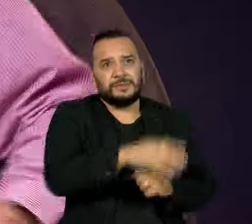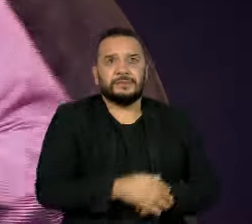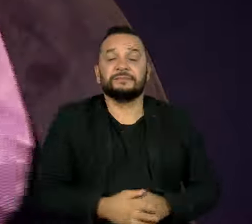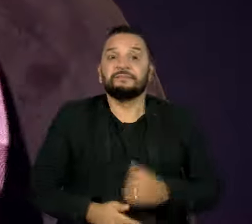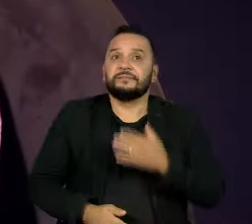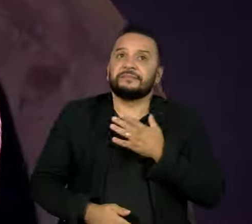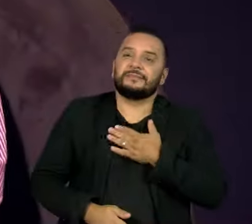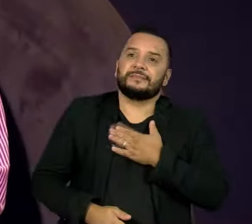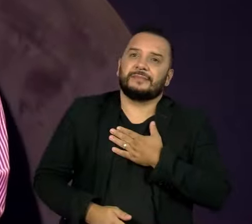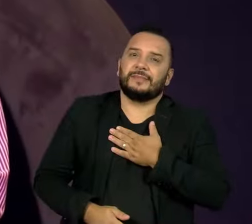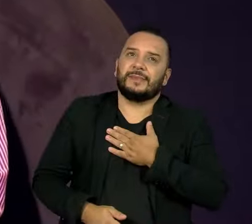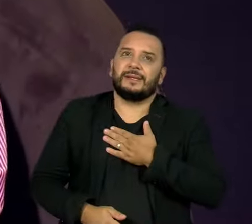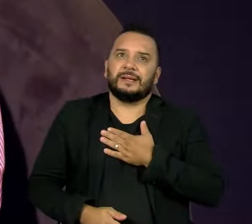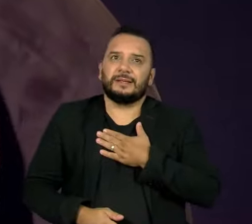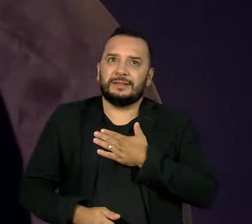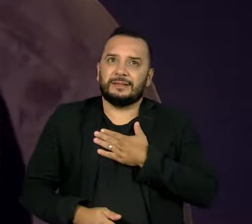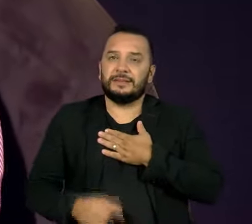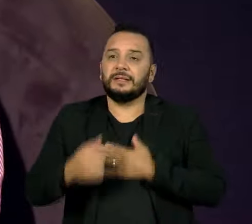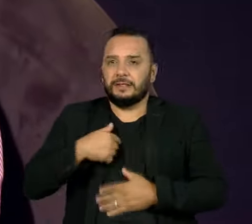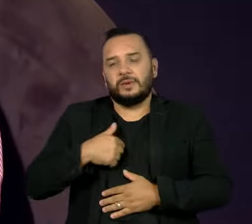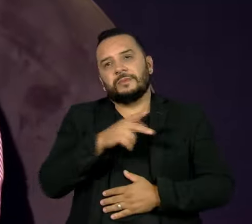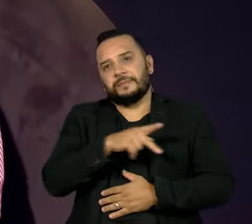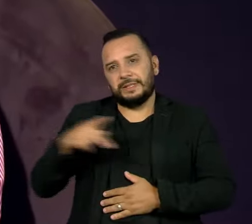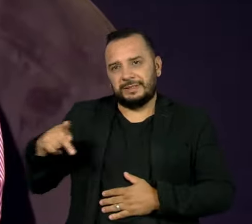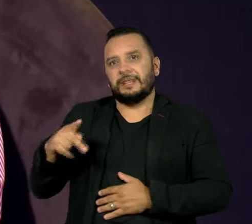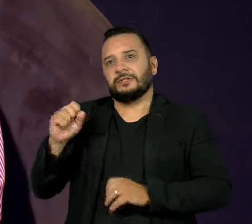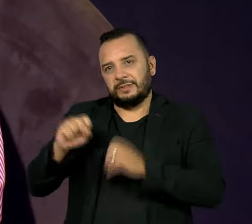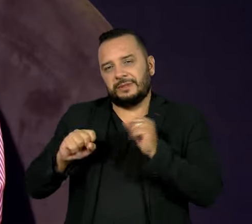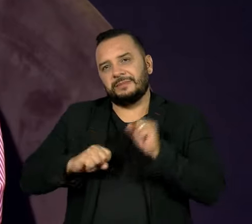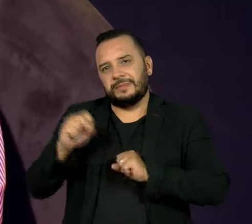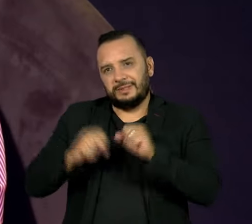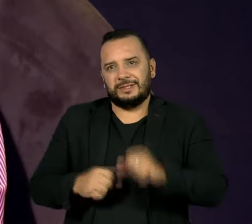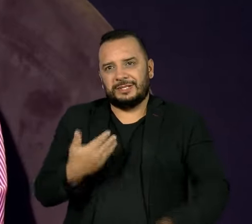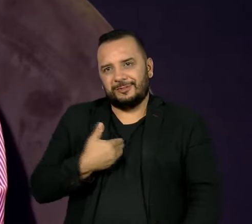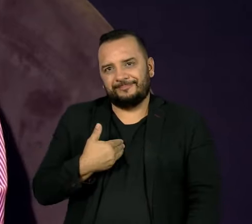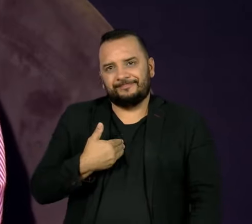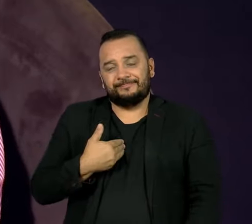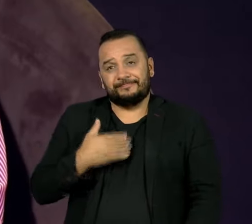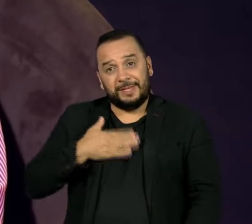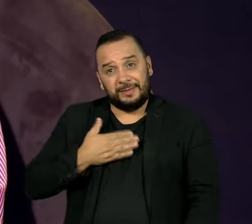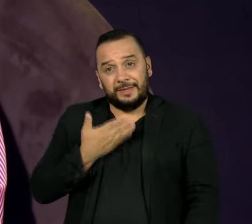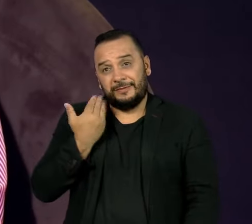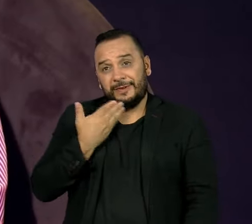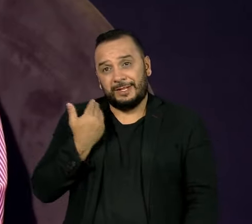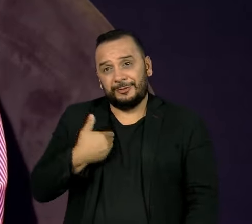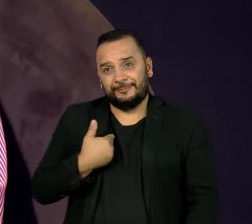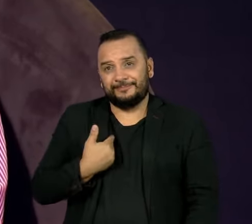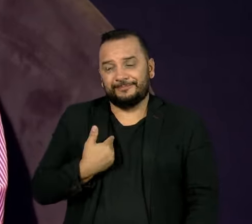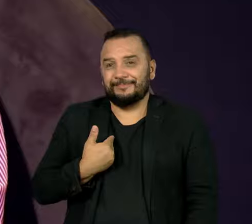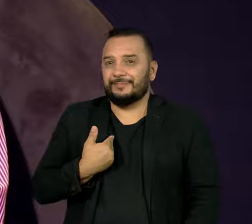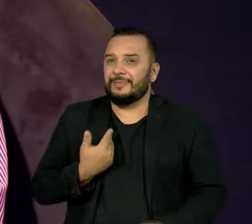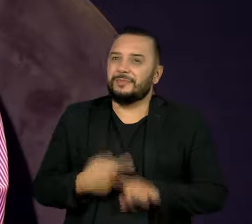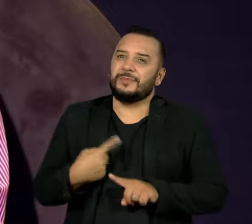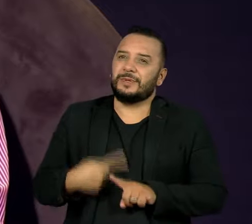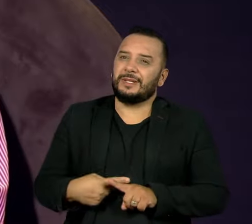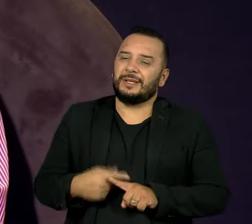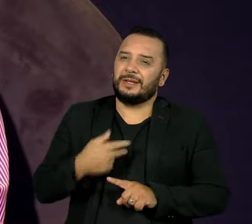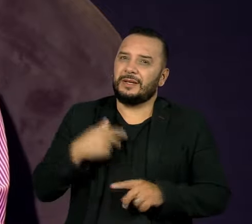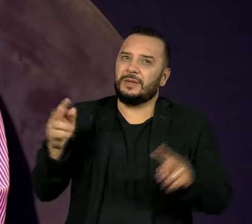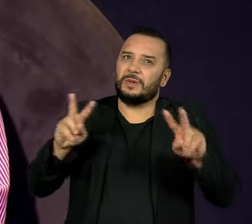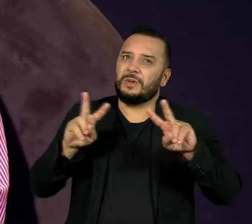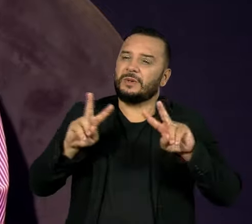a facilidade de ser o presidente da empresa, então eu consigo, de certa forma, colocar o